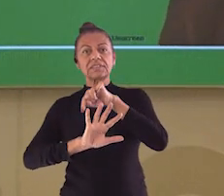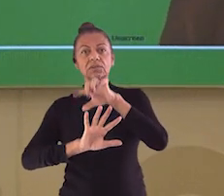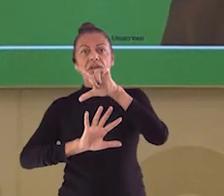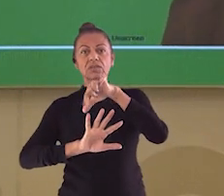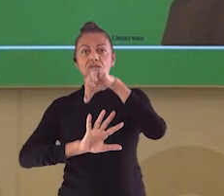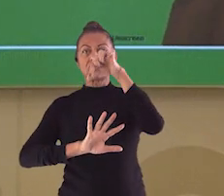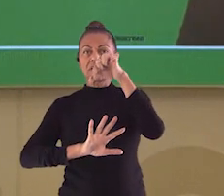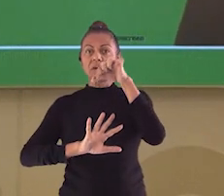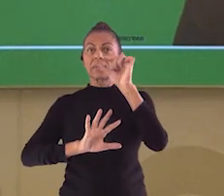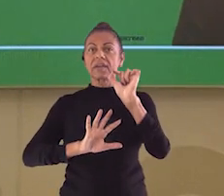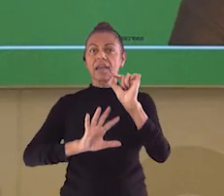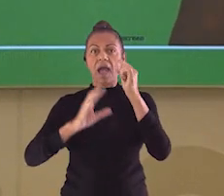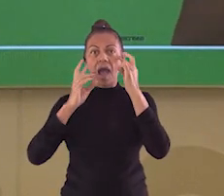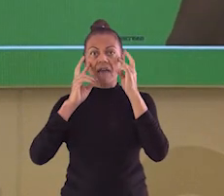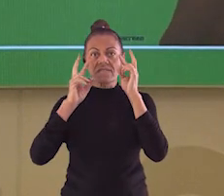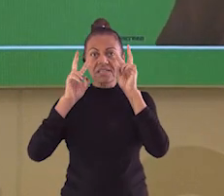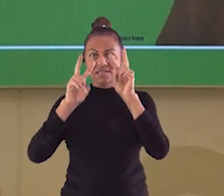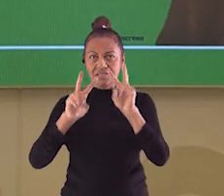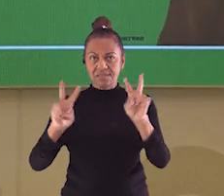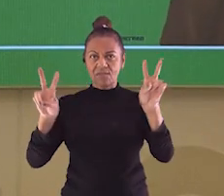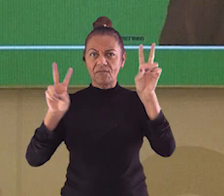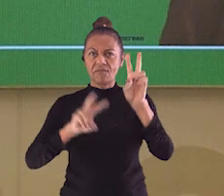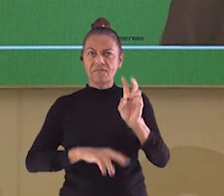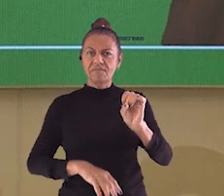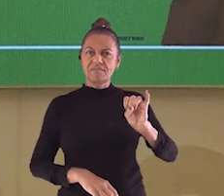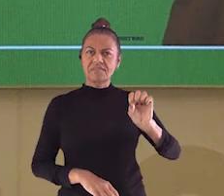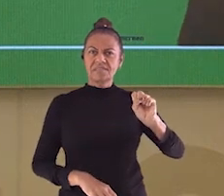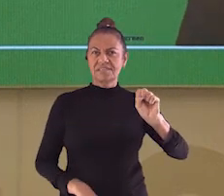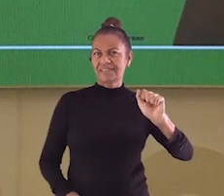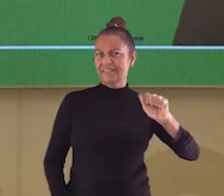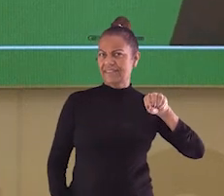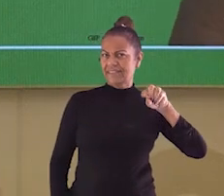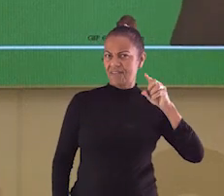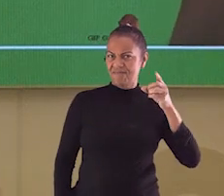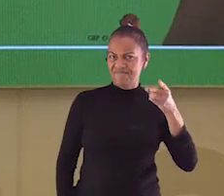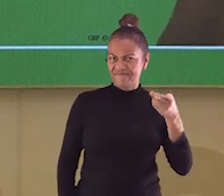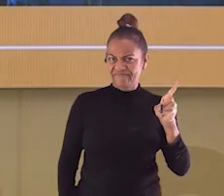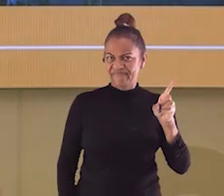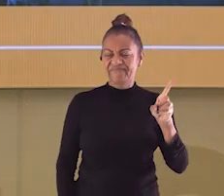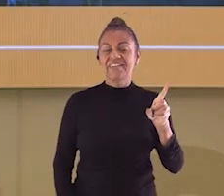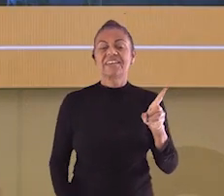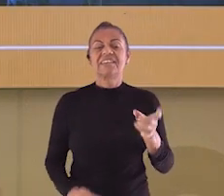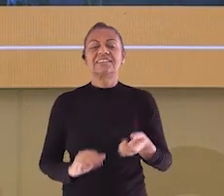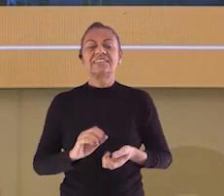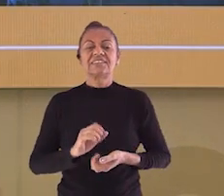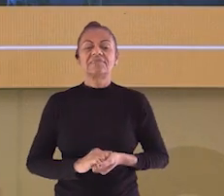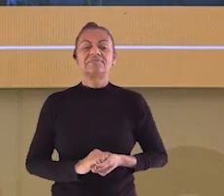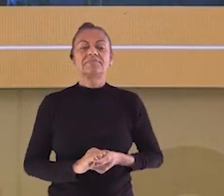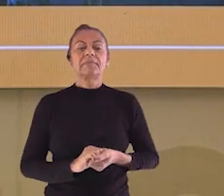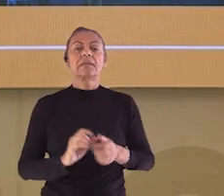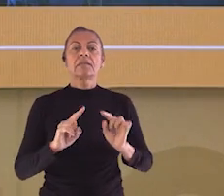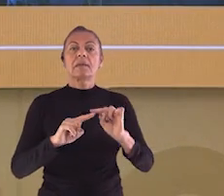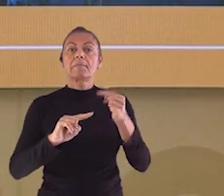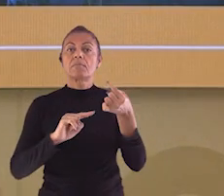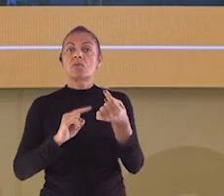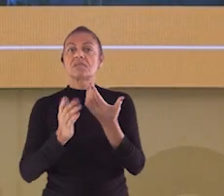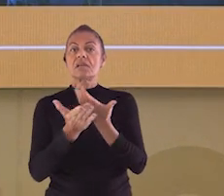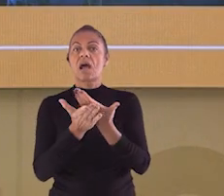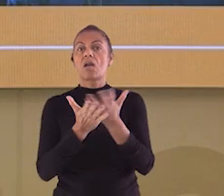criou para expandir em muito o poder dos nossos olhos. E, fim da aula de